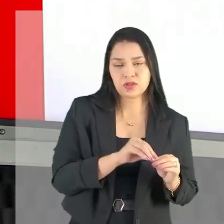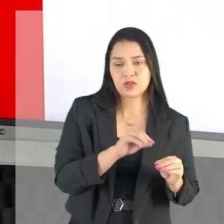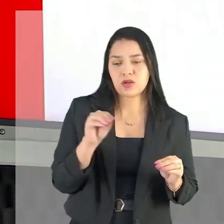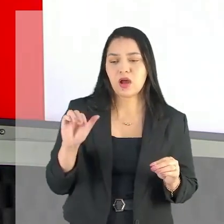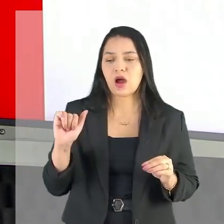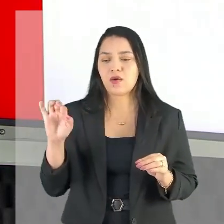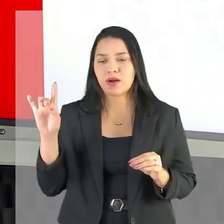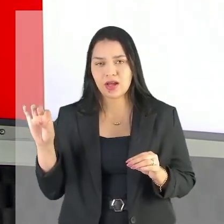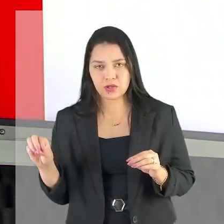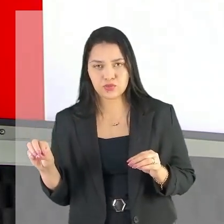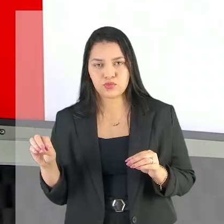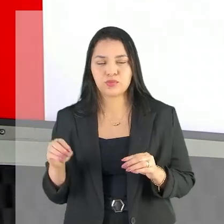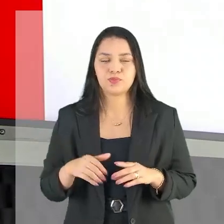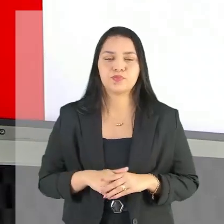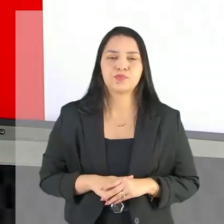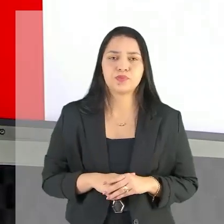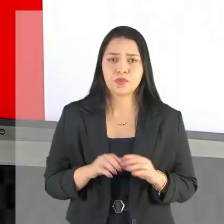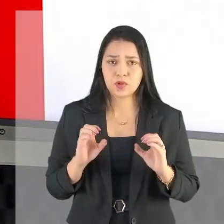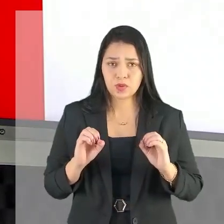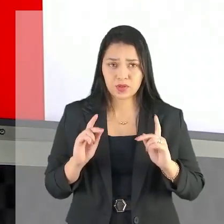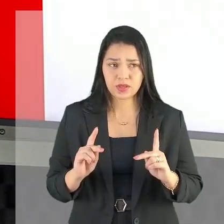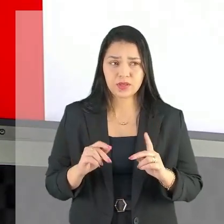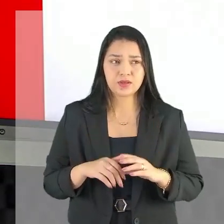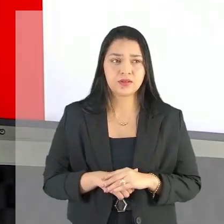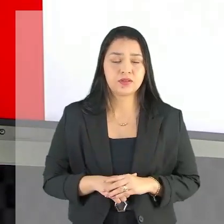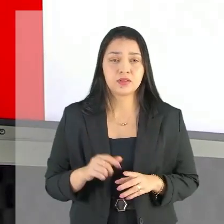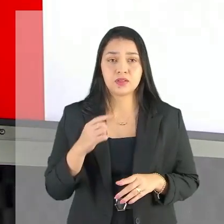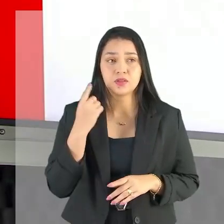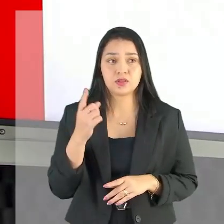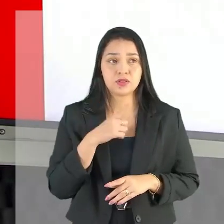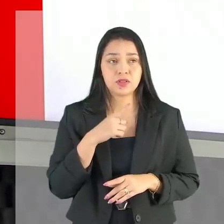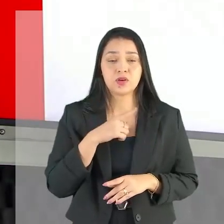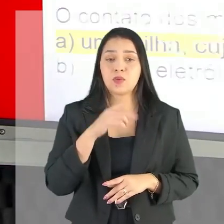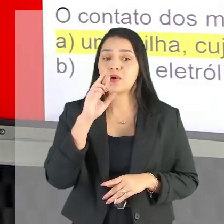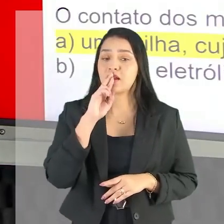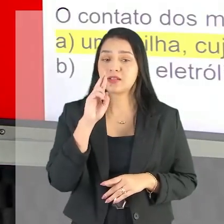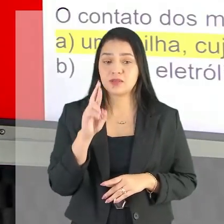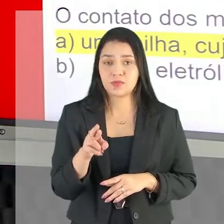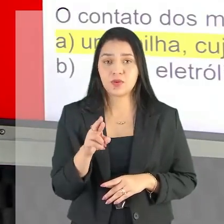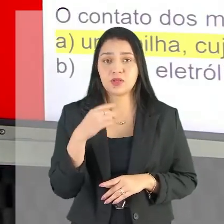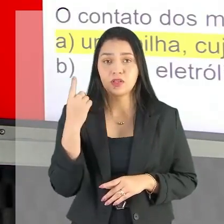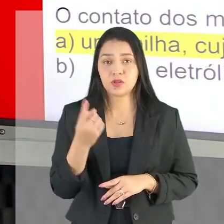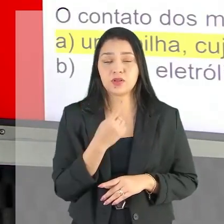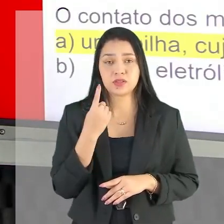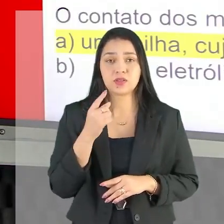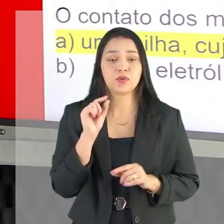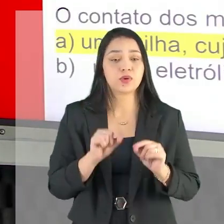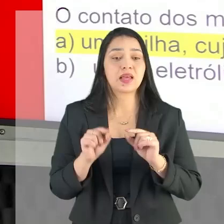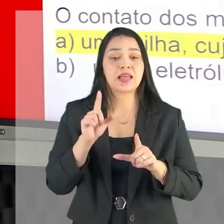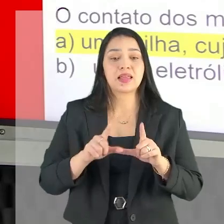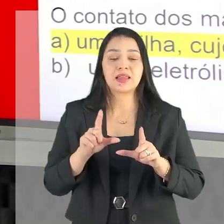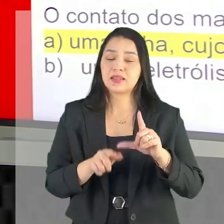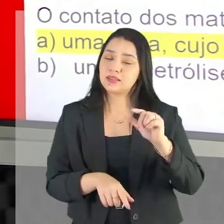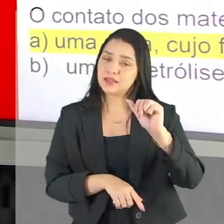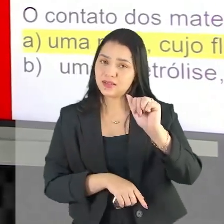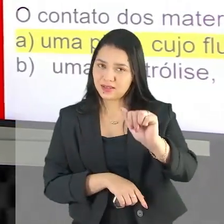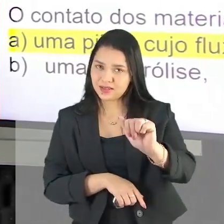em direção ao cátodo. Beleza? Então nós temos aqui como resposta dessa nossa questão a letra A.